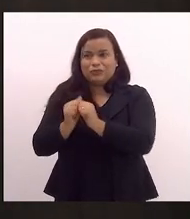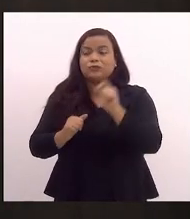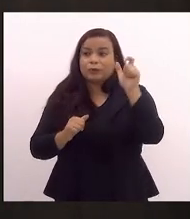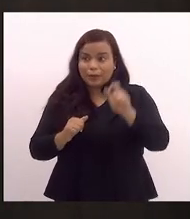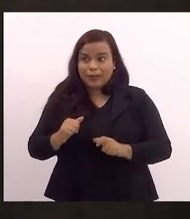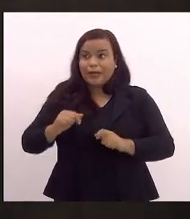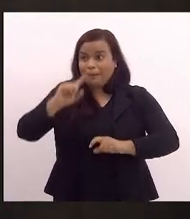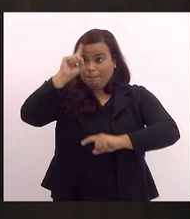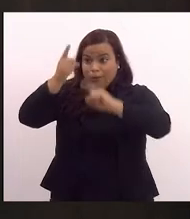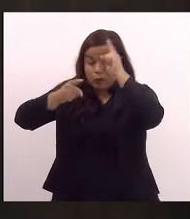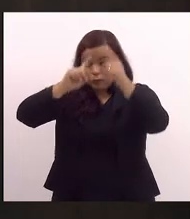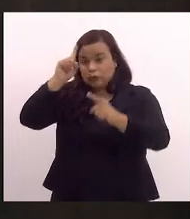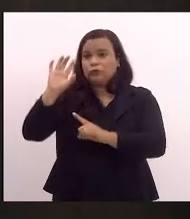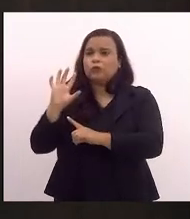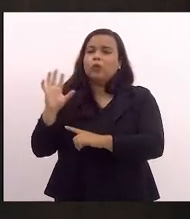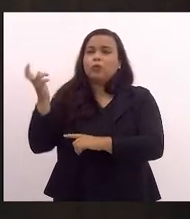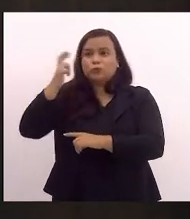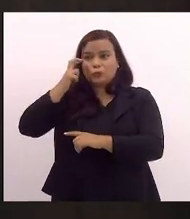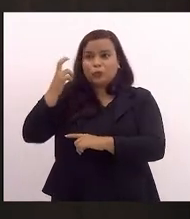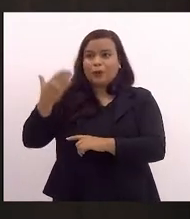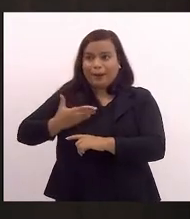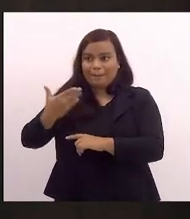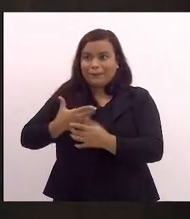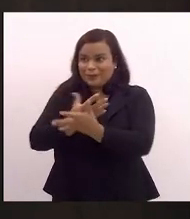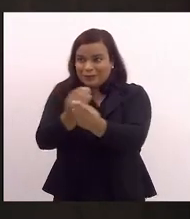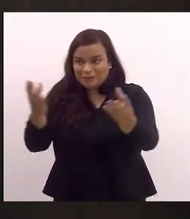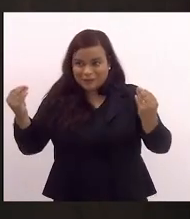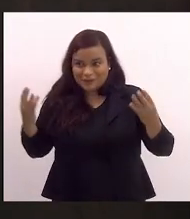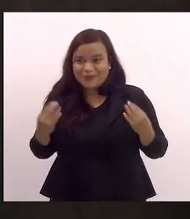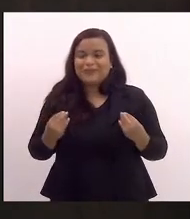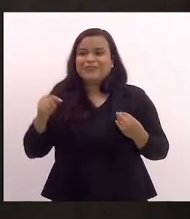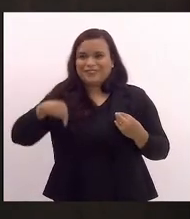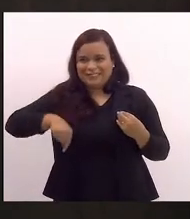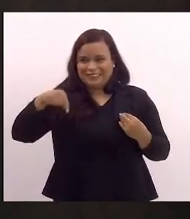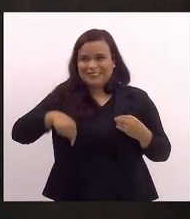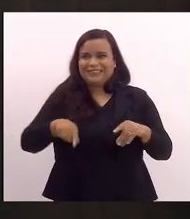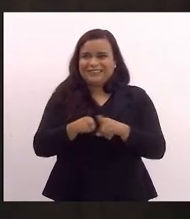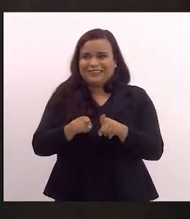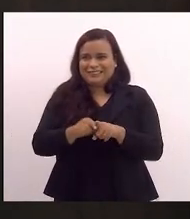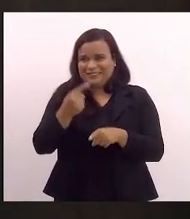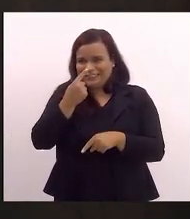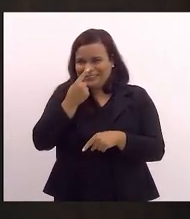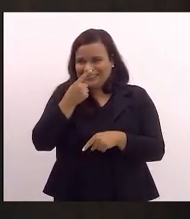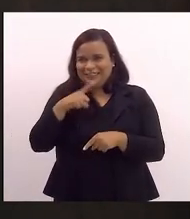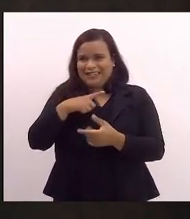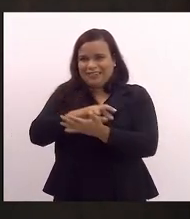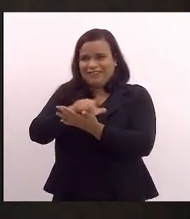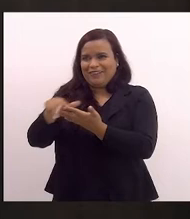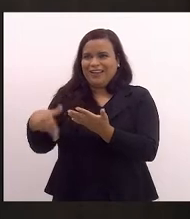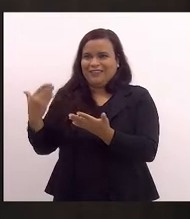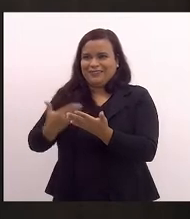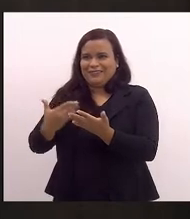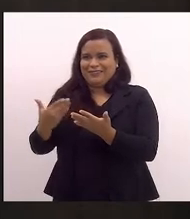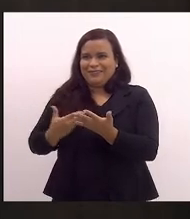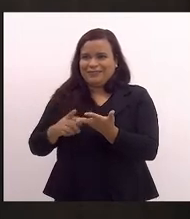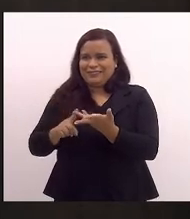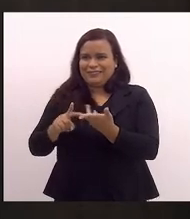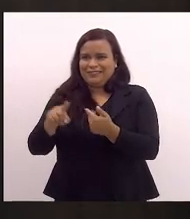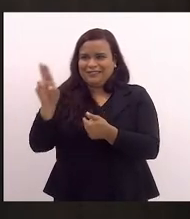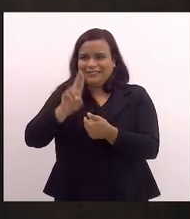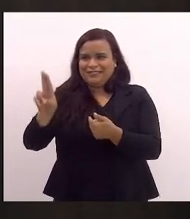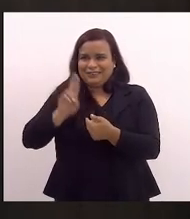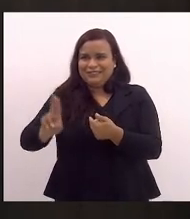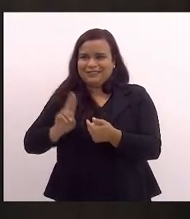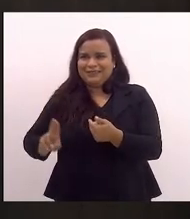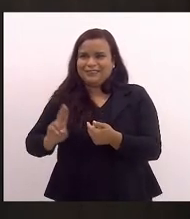produtor cultural, ele é amigo de muitos, inclusive há aqui diversos amigos de Gustavo e de tantas outras